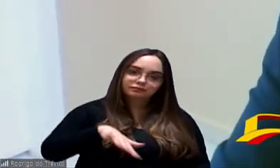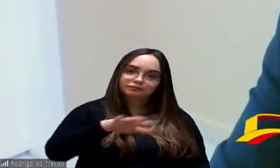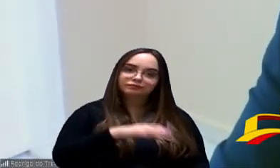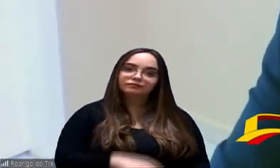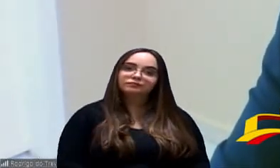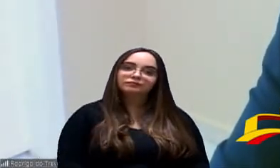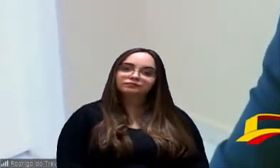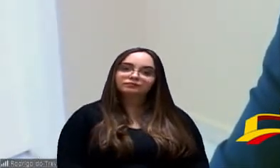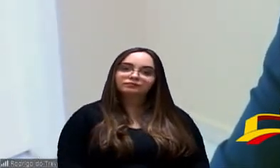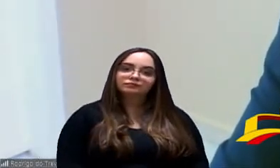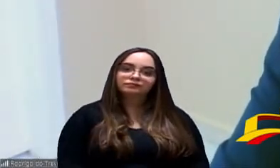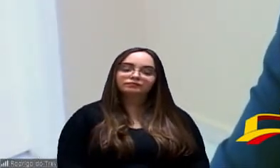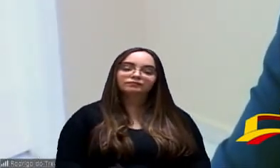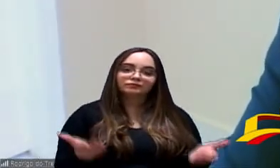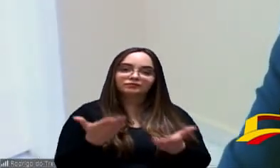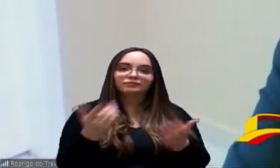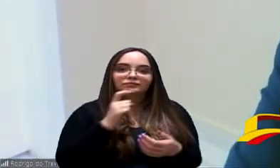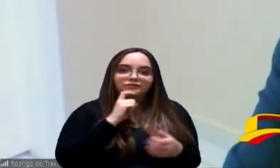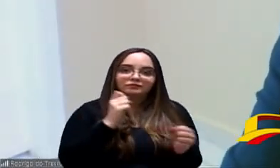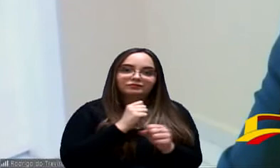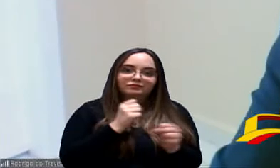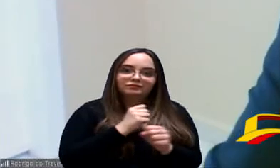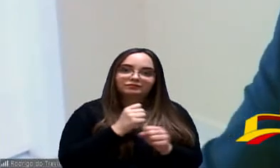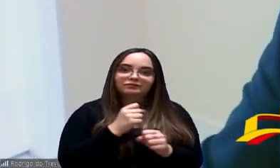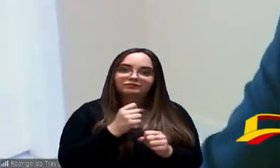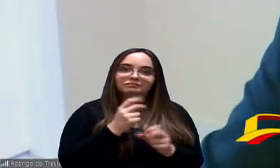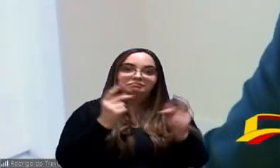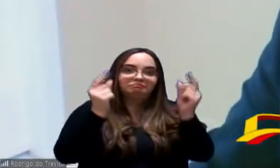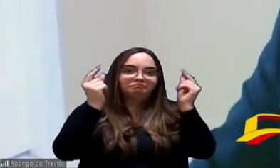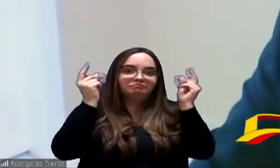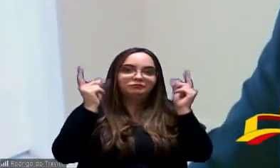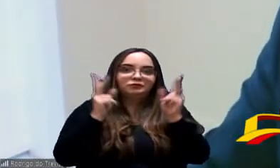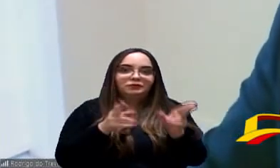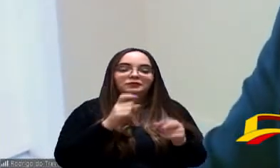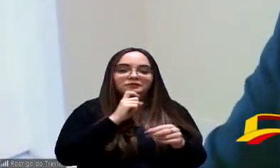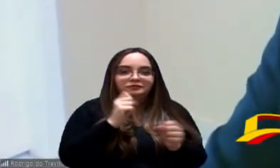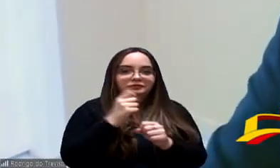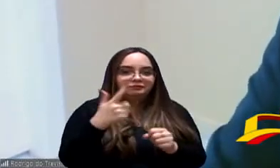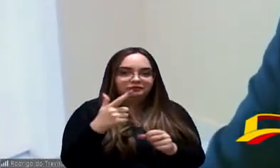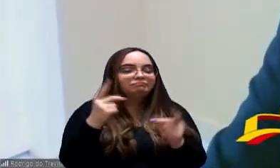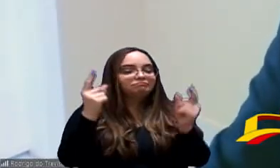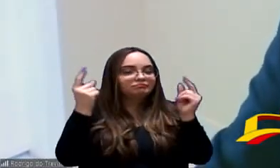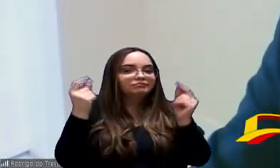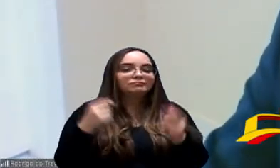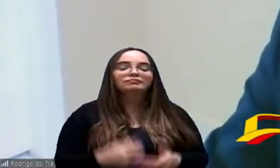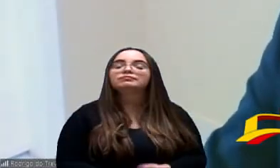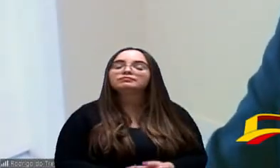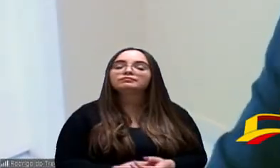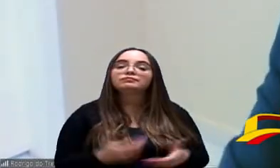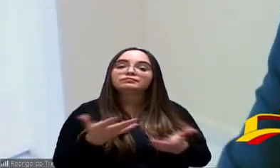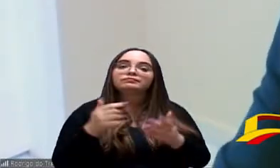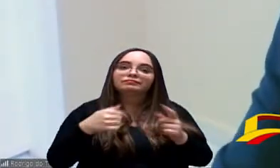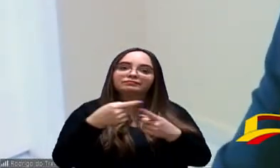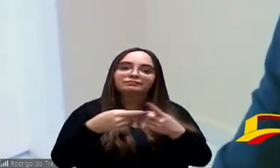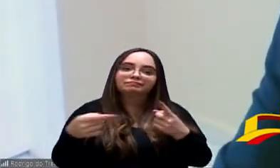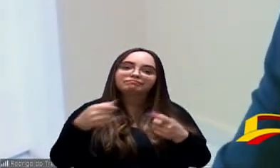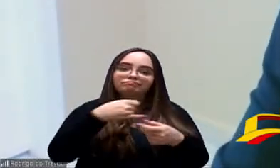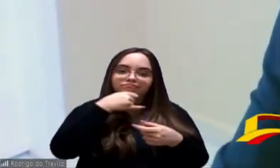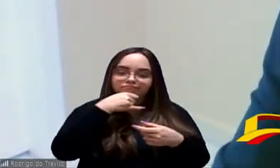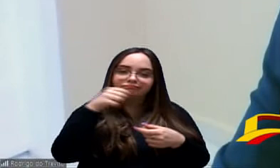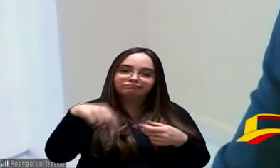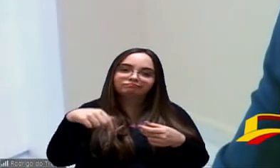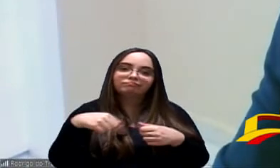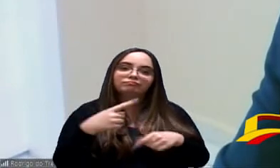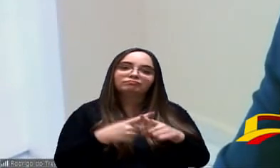que nesse dia frio, né, Cláudio? Que faz tempo que a gente não tinha um friozinho assim, mas essa semana está triste para a gente aqui. A